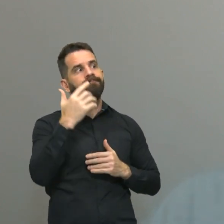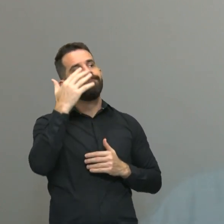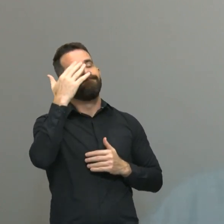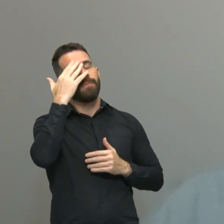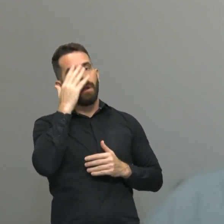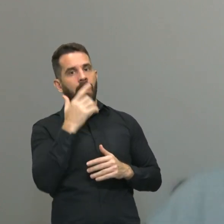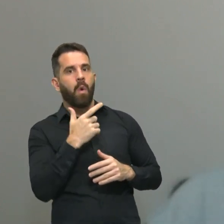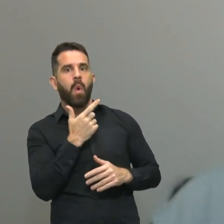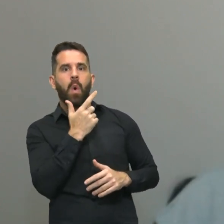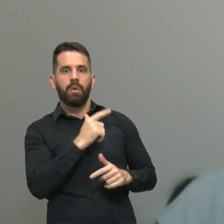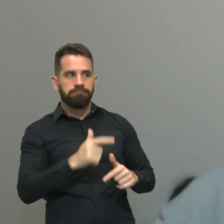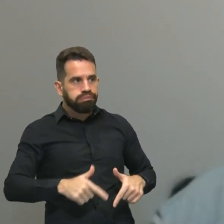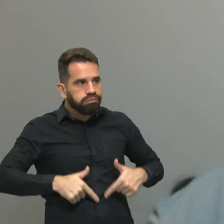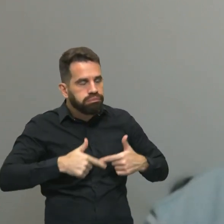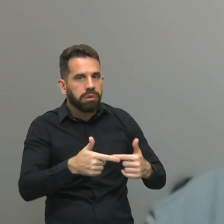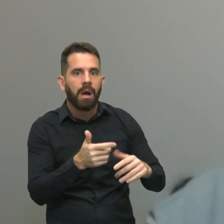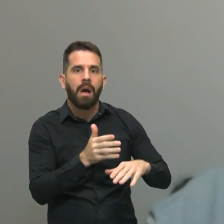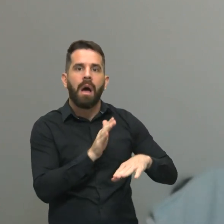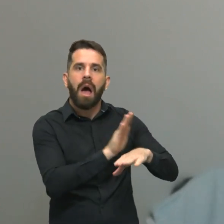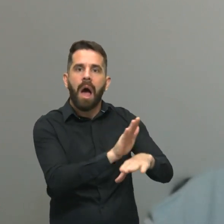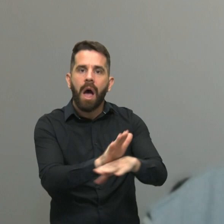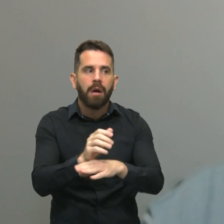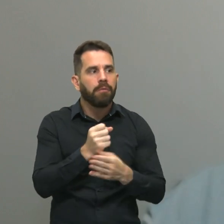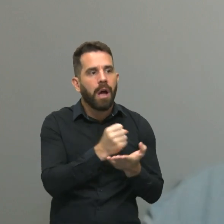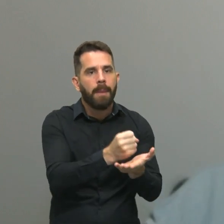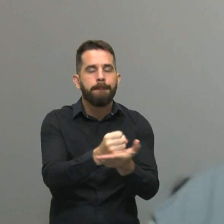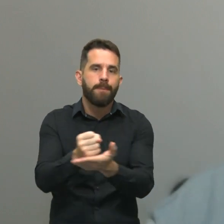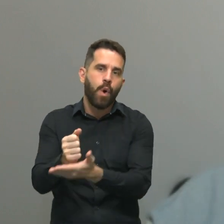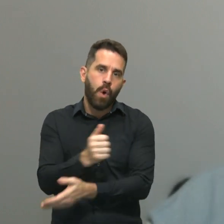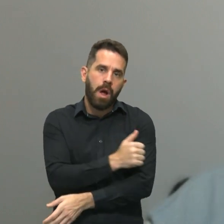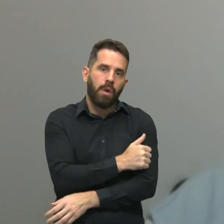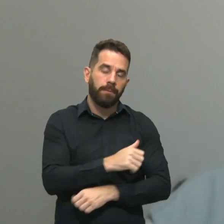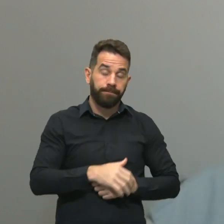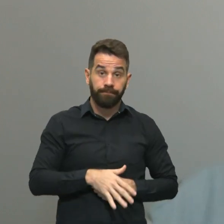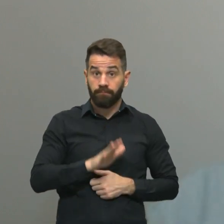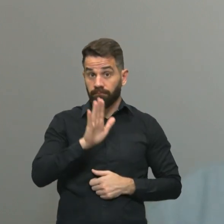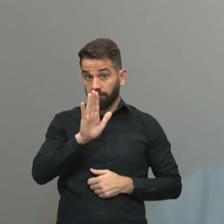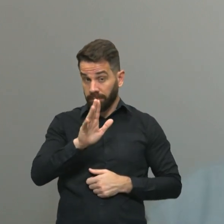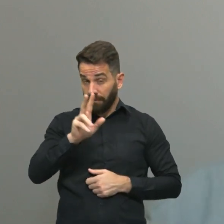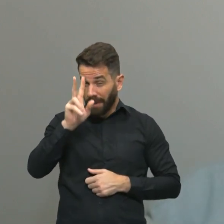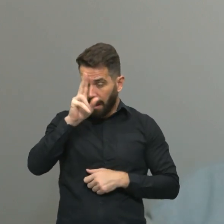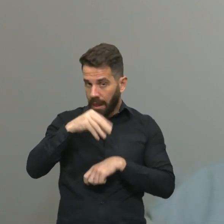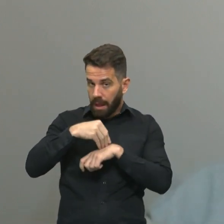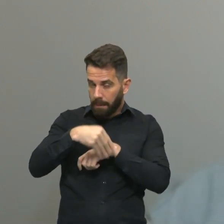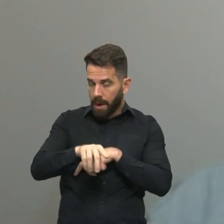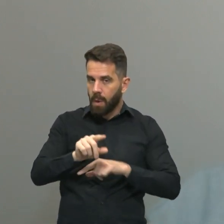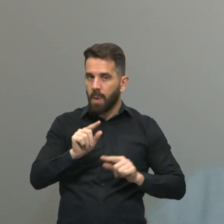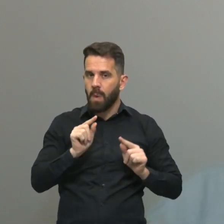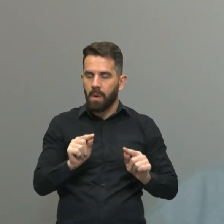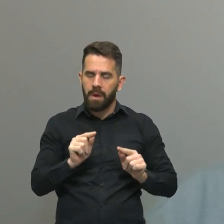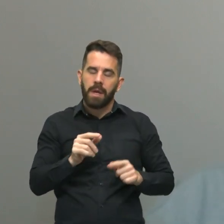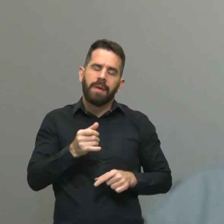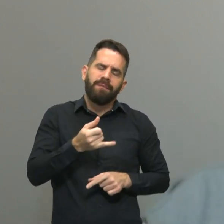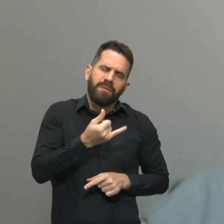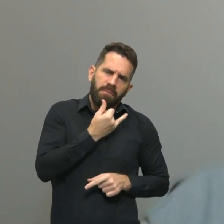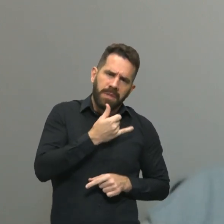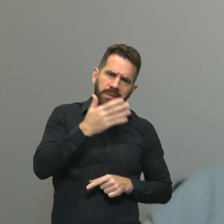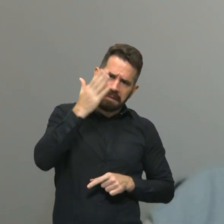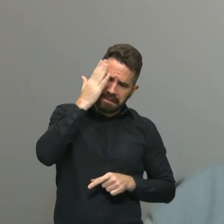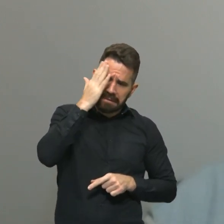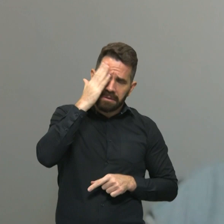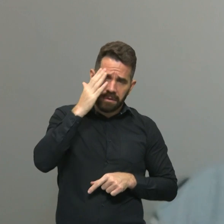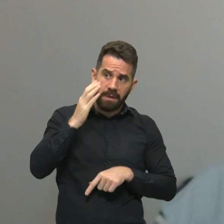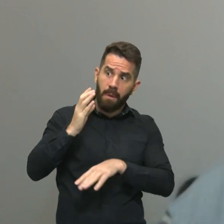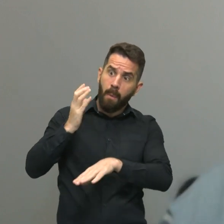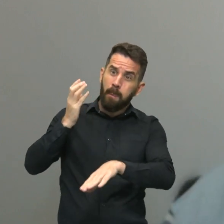promover as ações necessárias de apoiamento desses estudantes. É sempre bom lembrar que, infelizmente, os recursos, né,